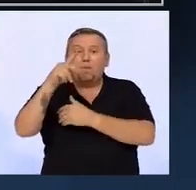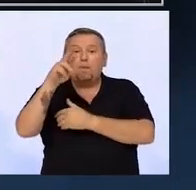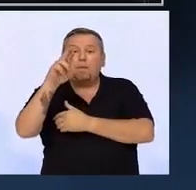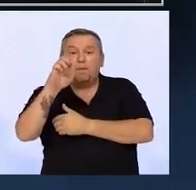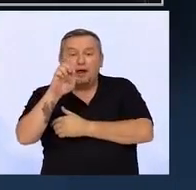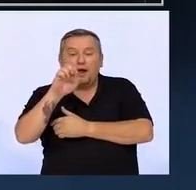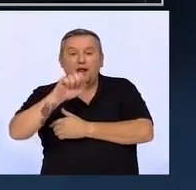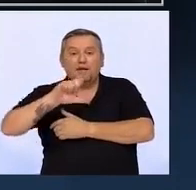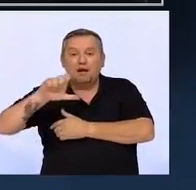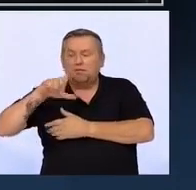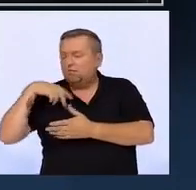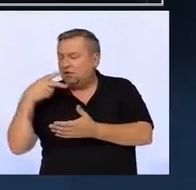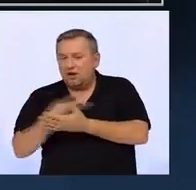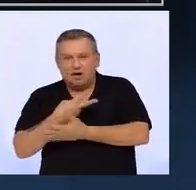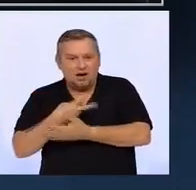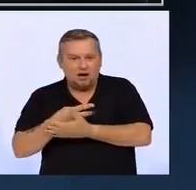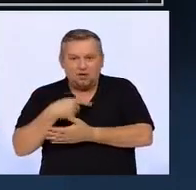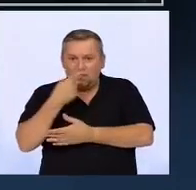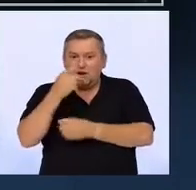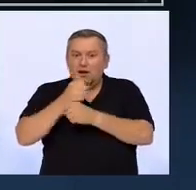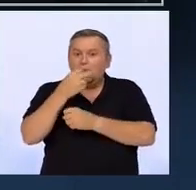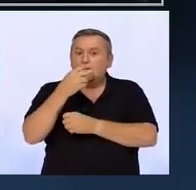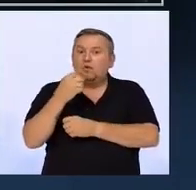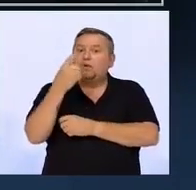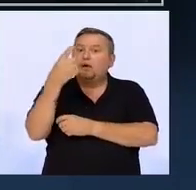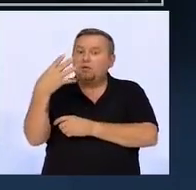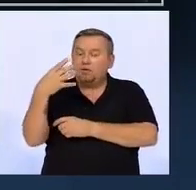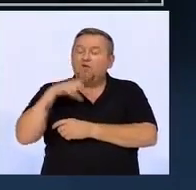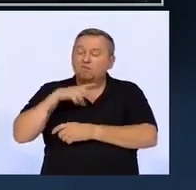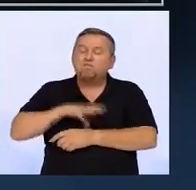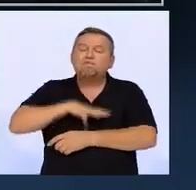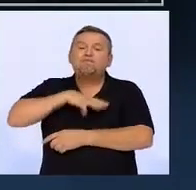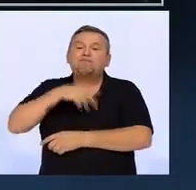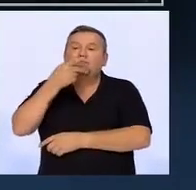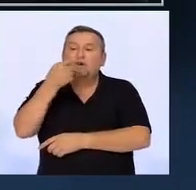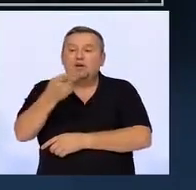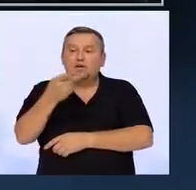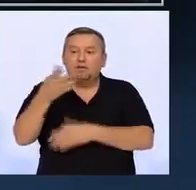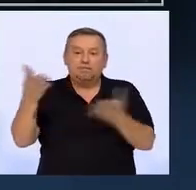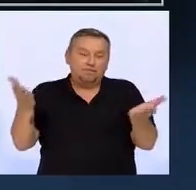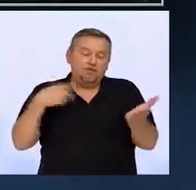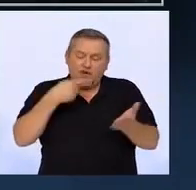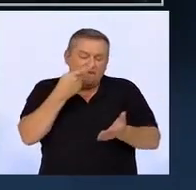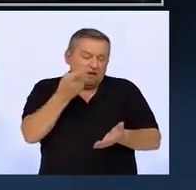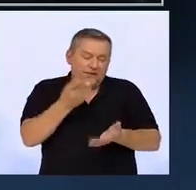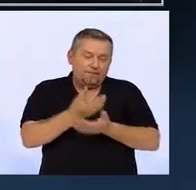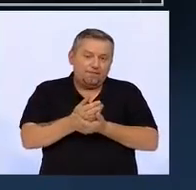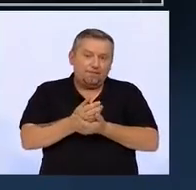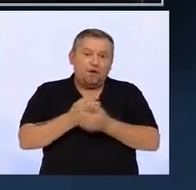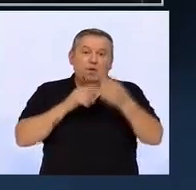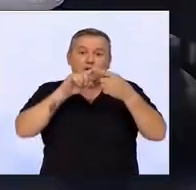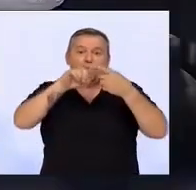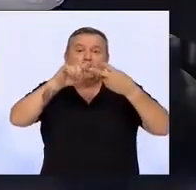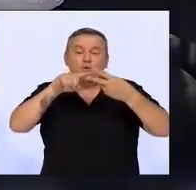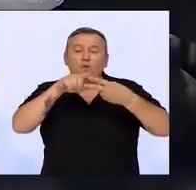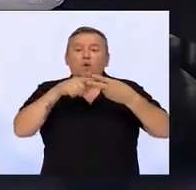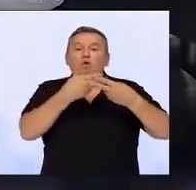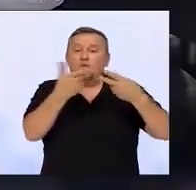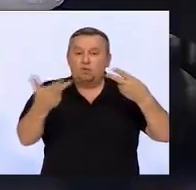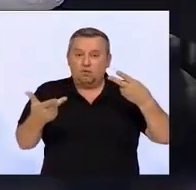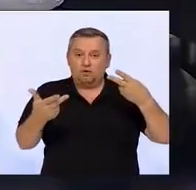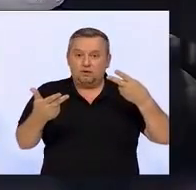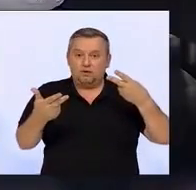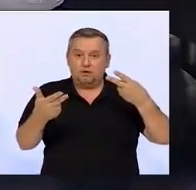era do PSDB, era errada. Eu falei isso em 14, tá? Foi o único que teve coragem. Então, já paguei preço, pago de novo. Então, são as duas questões.